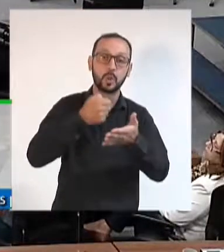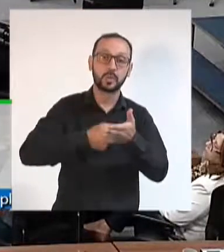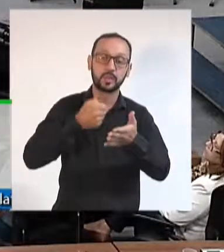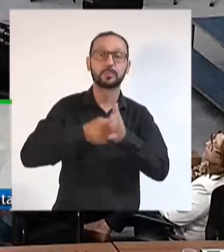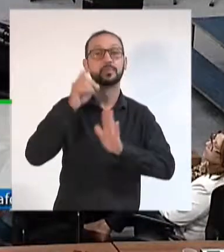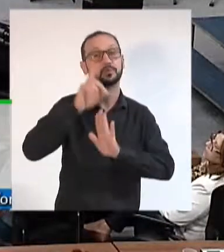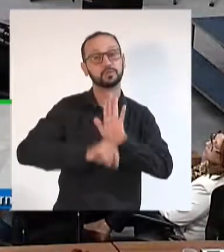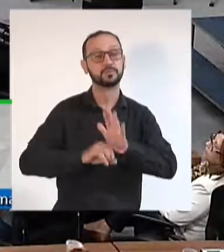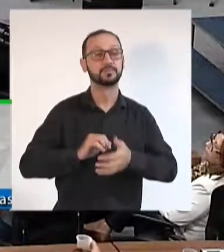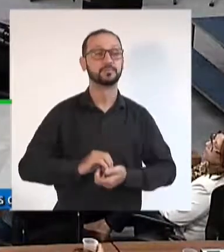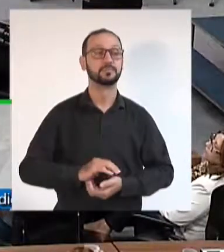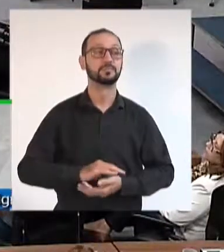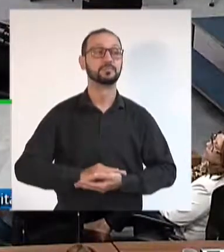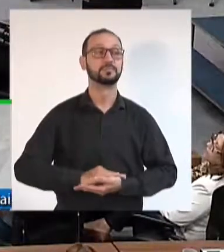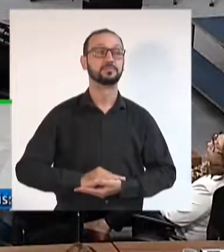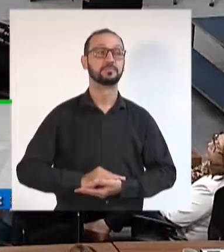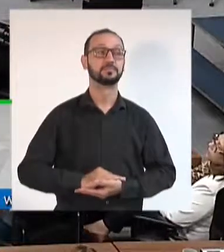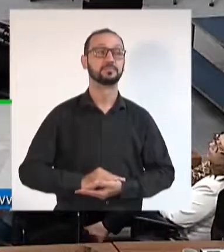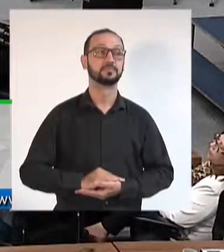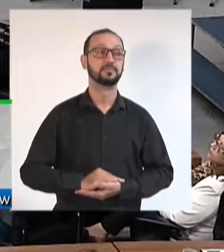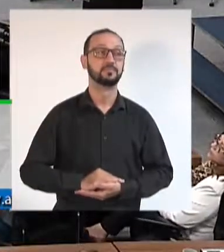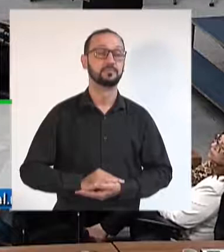direitos.